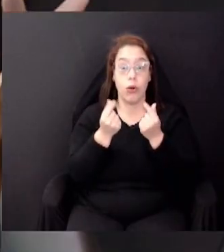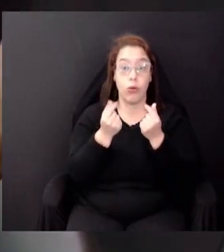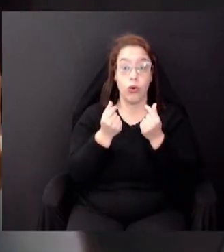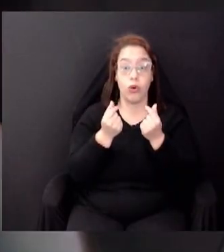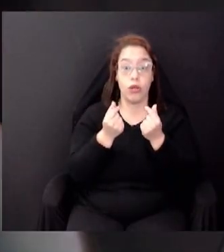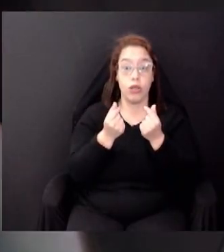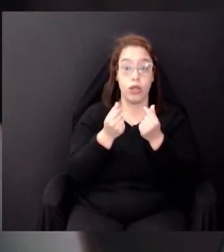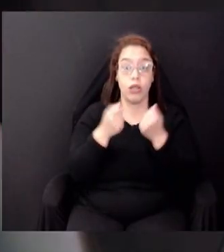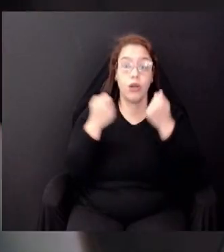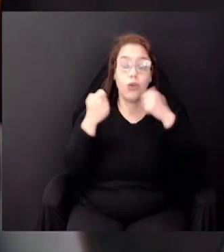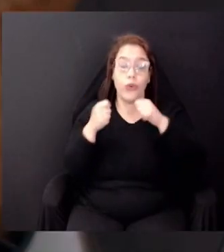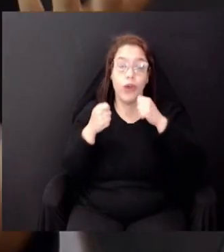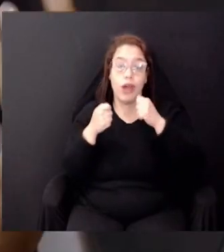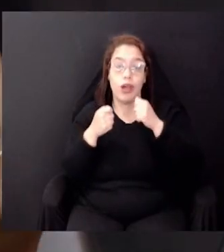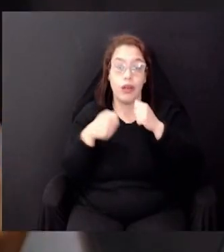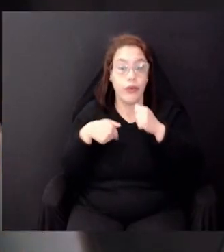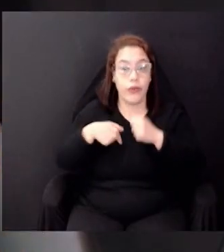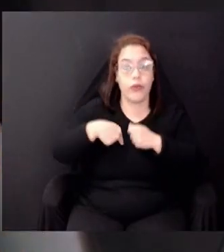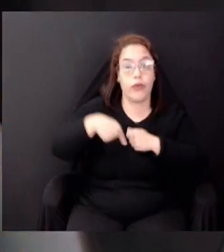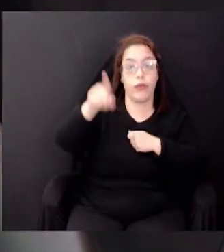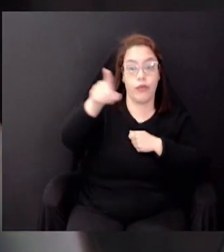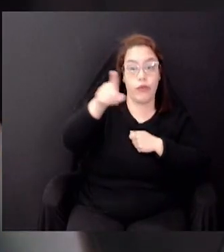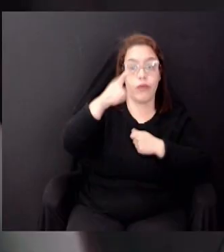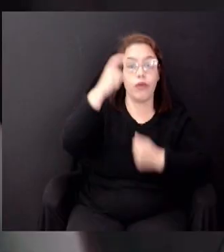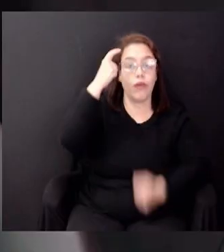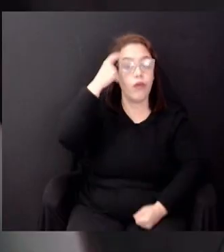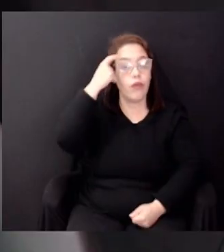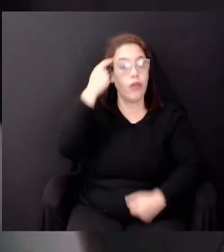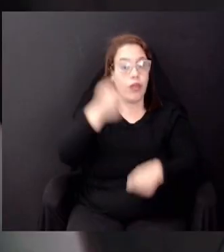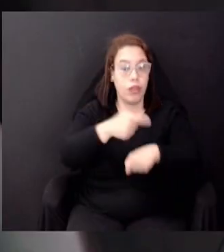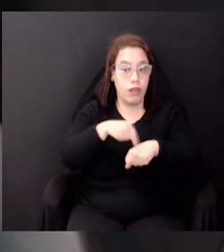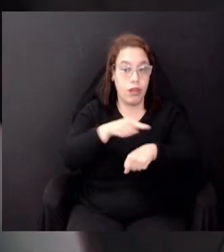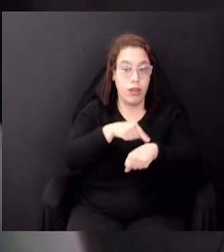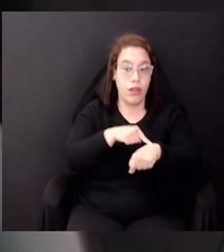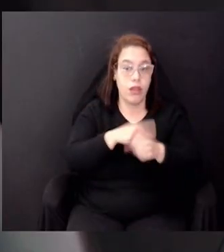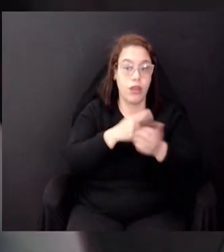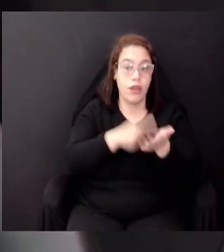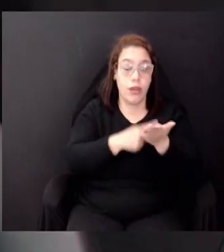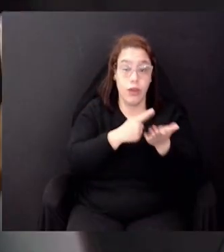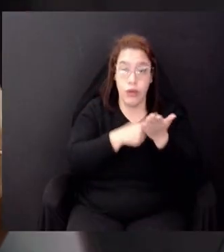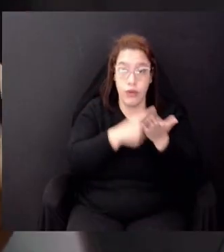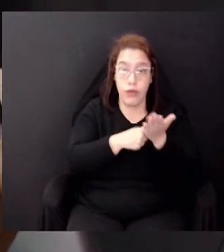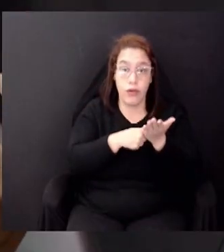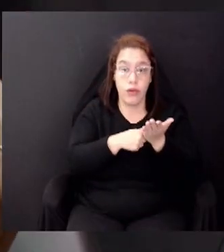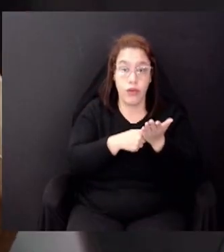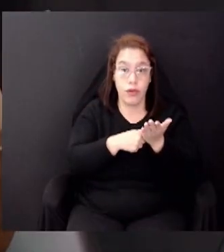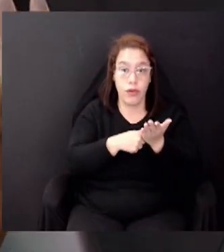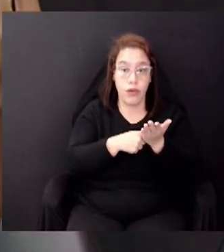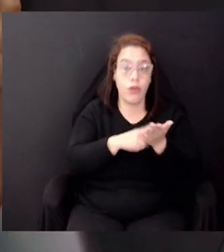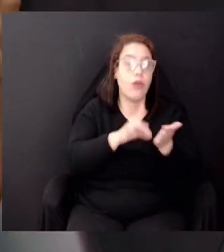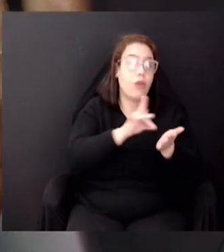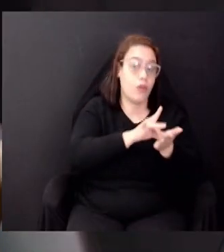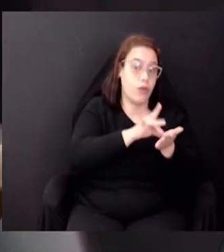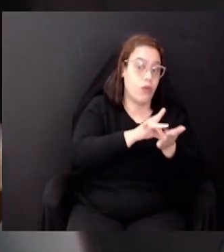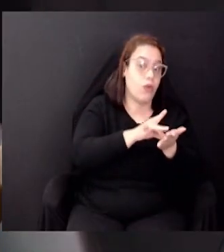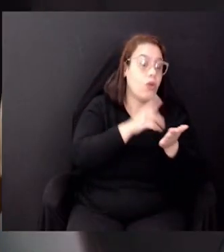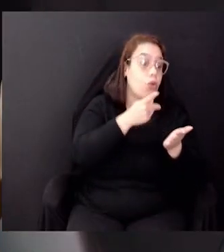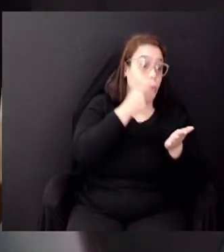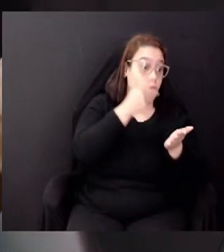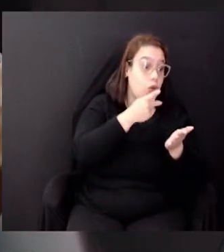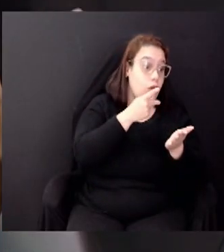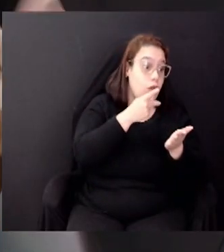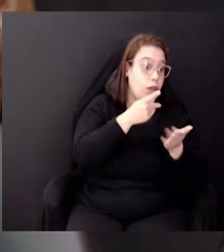se deslocar, você vai precisar pensar nos seus horários, na sua agenda, né? Então, de fato, você bem colocou, é uma armadilha,